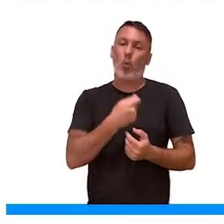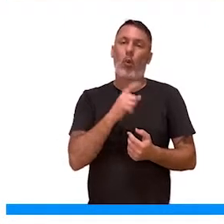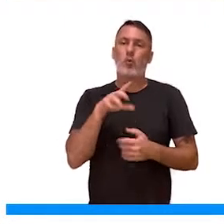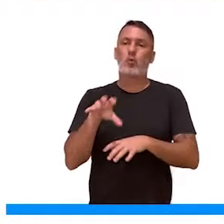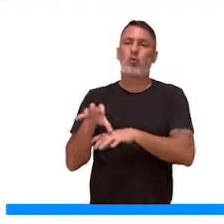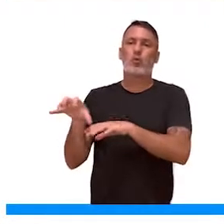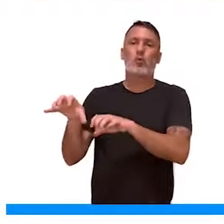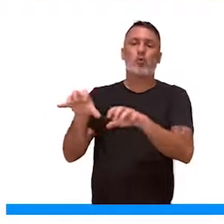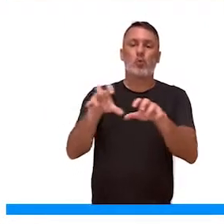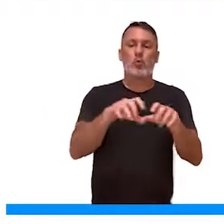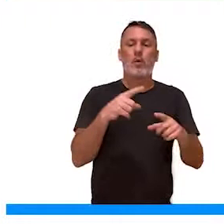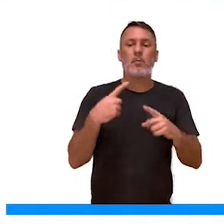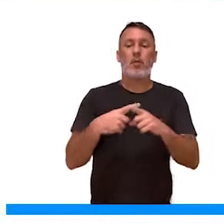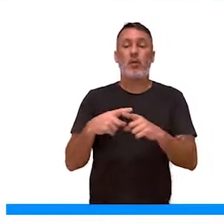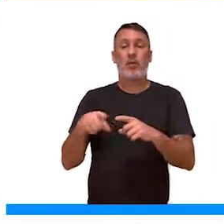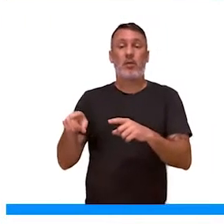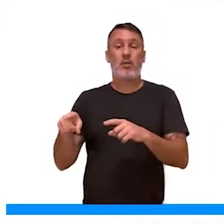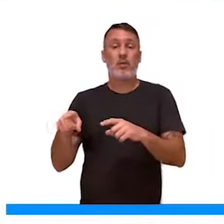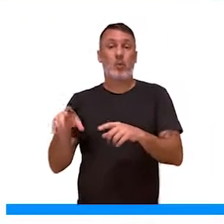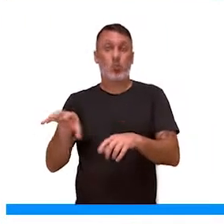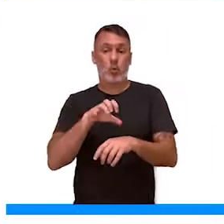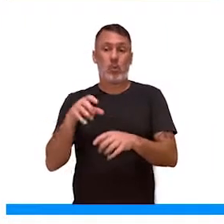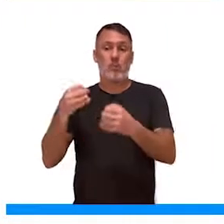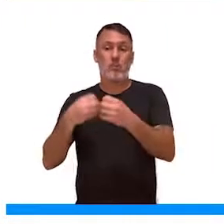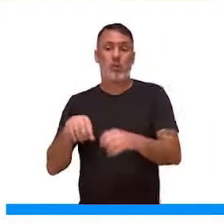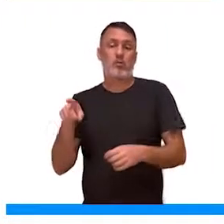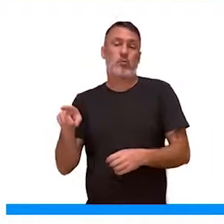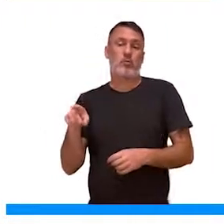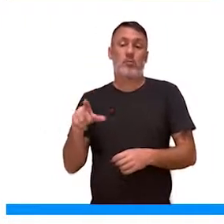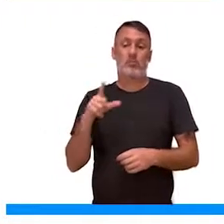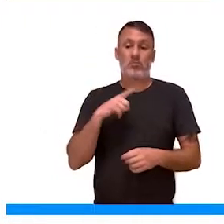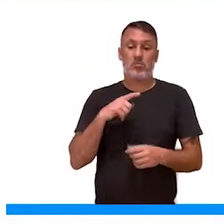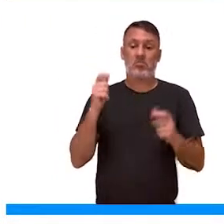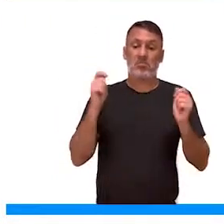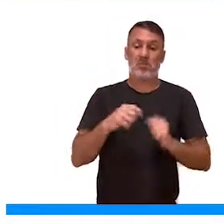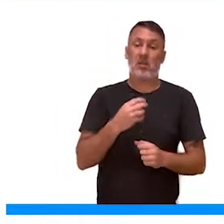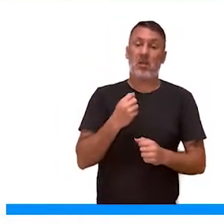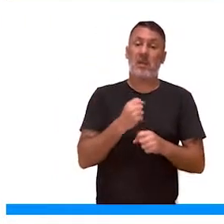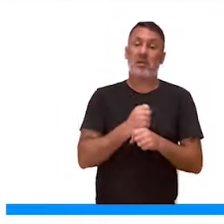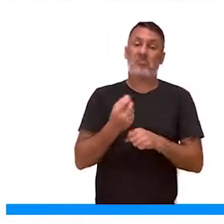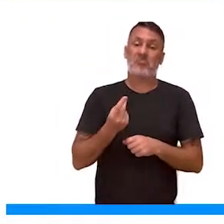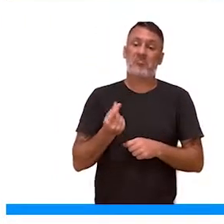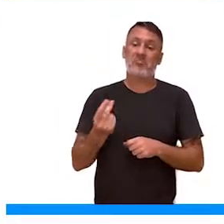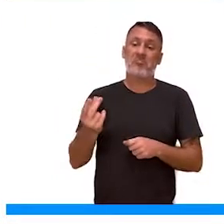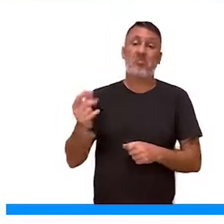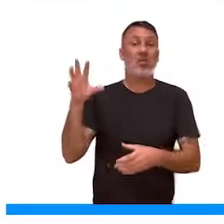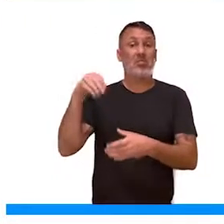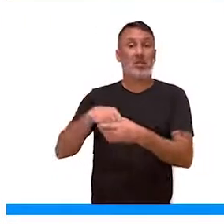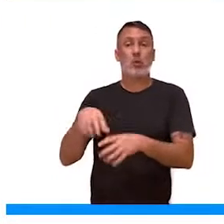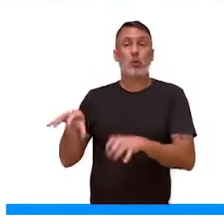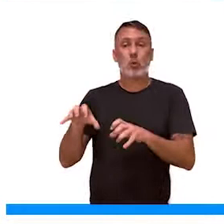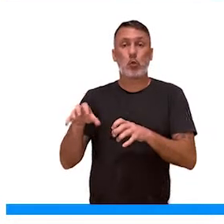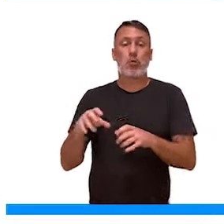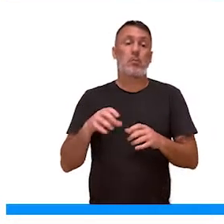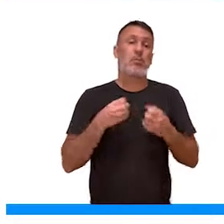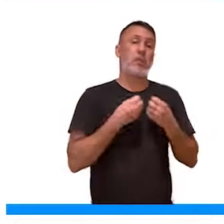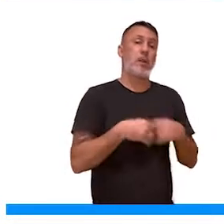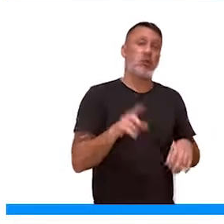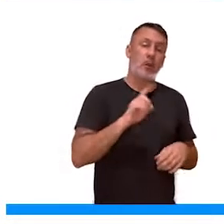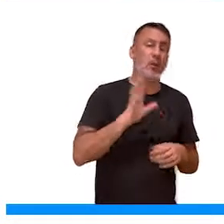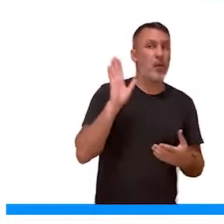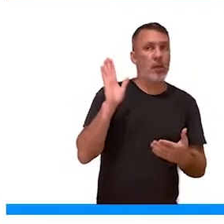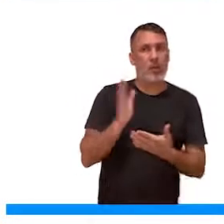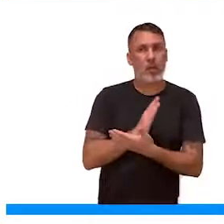de agressores porque prejudicam, então, o hospedeiro. Eles podem viver anos sem prejudicar as funções